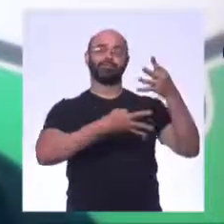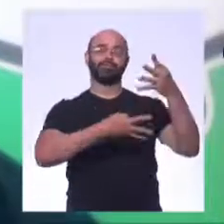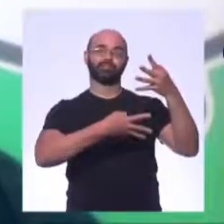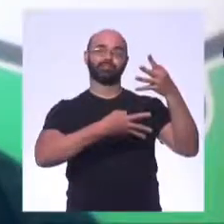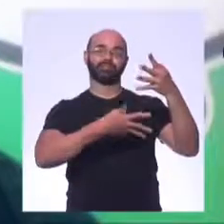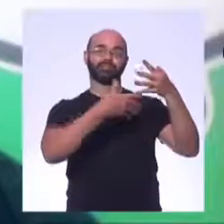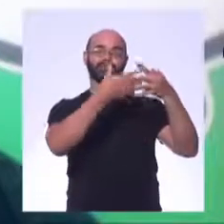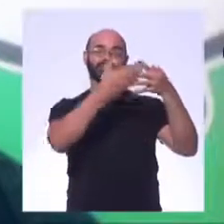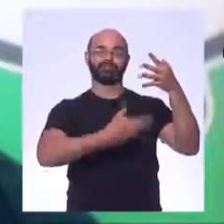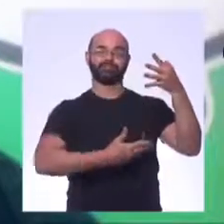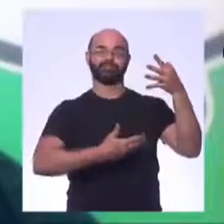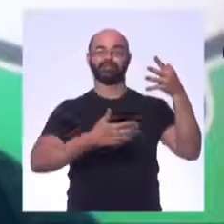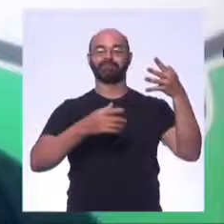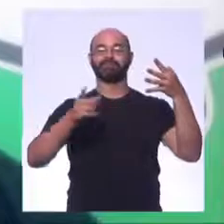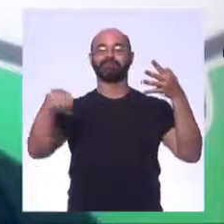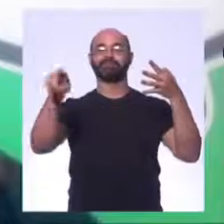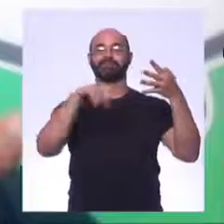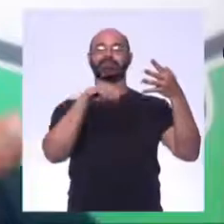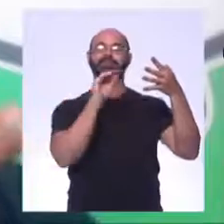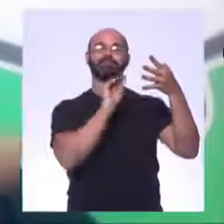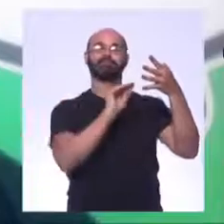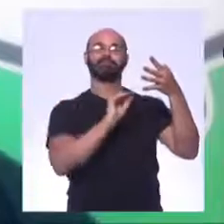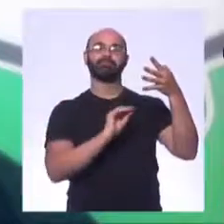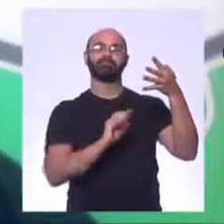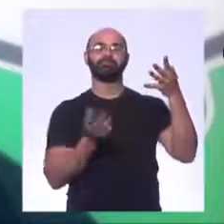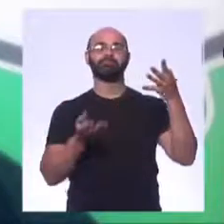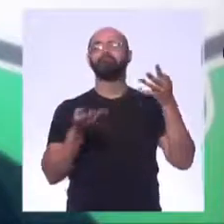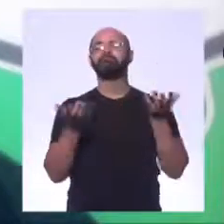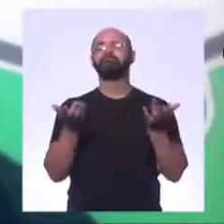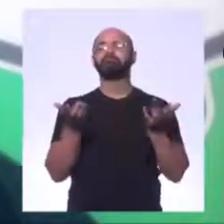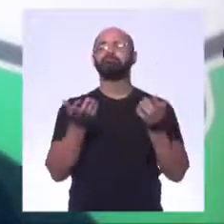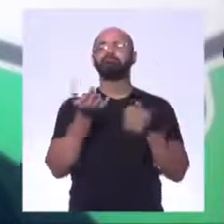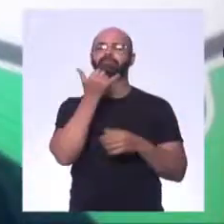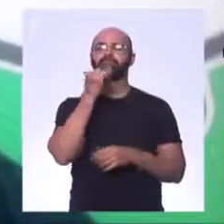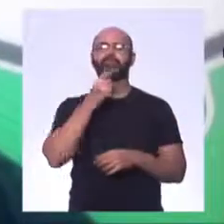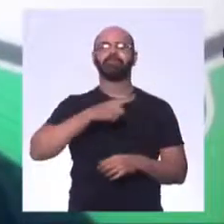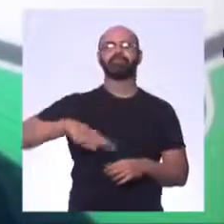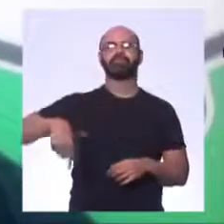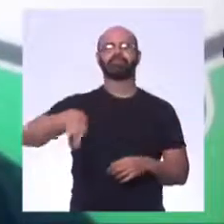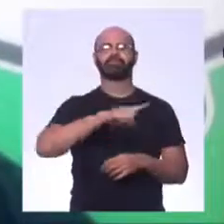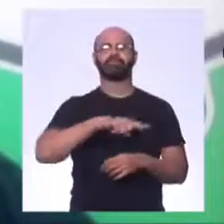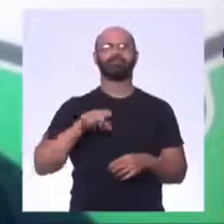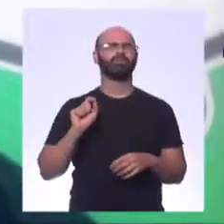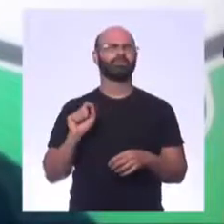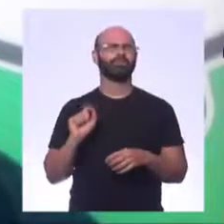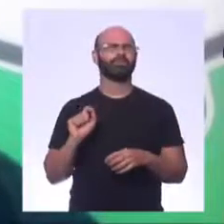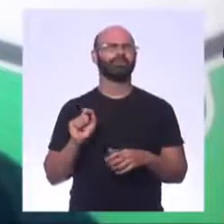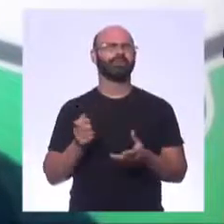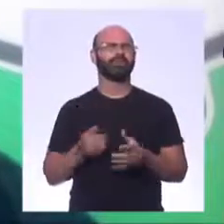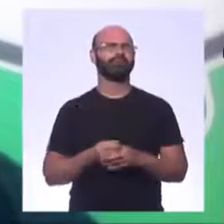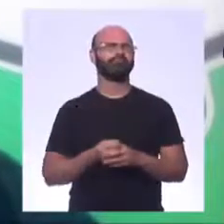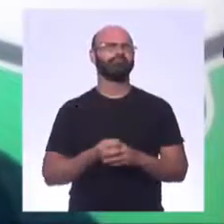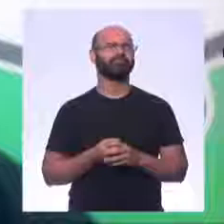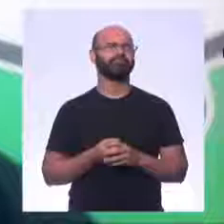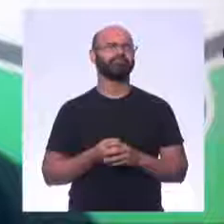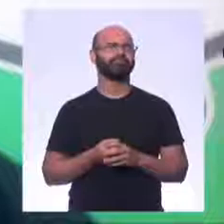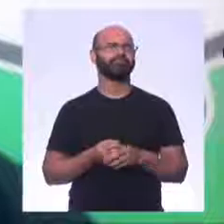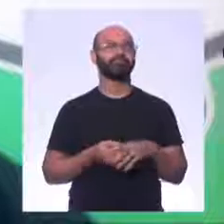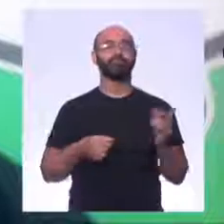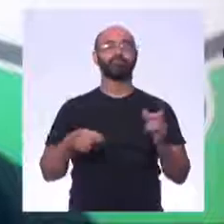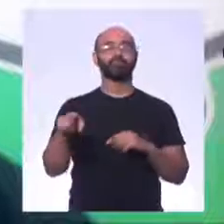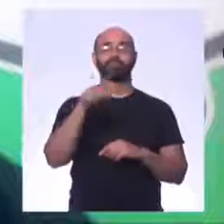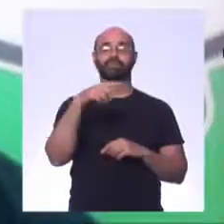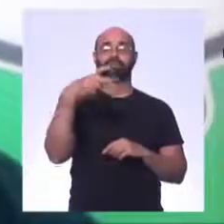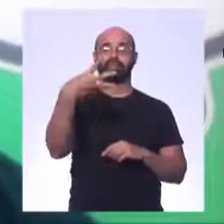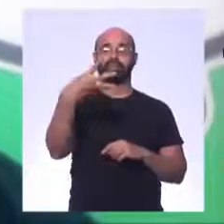ok? O que é um circuito elétrico? O que podemos entender sobre ele? Então, 3